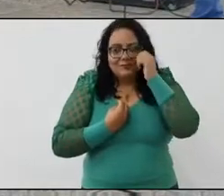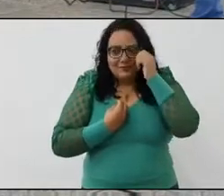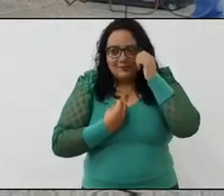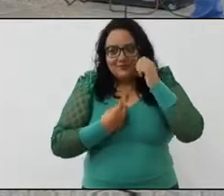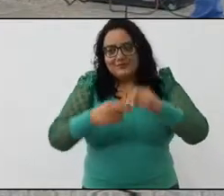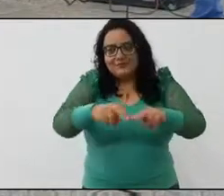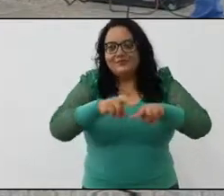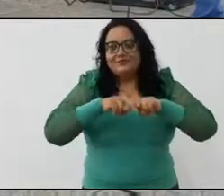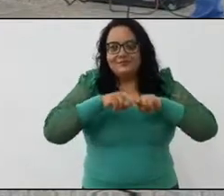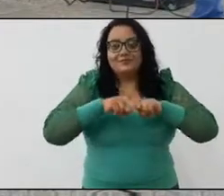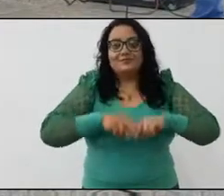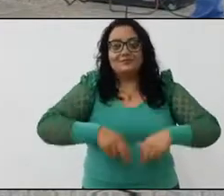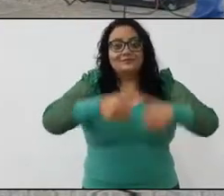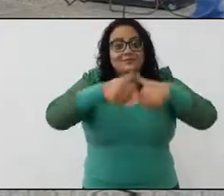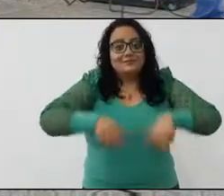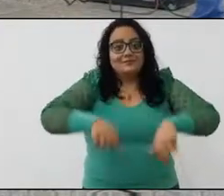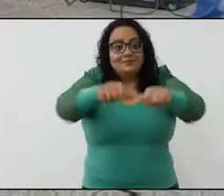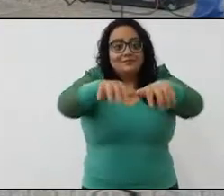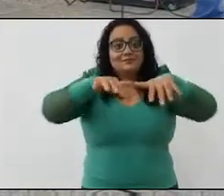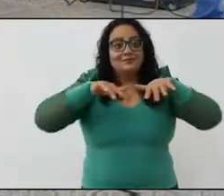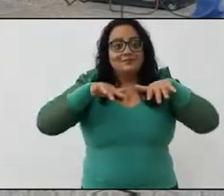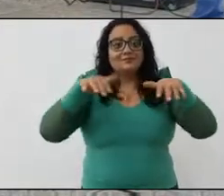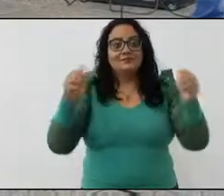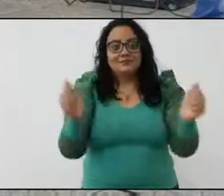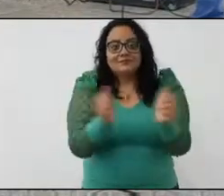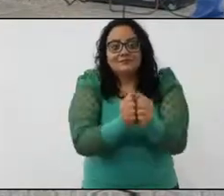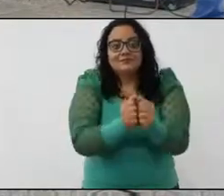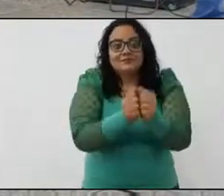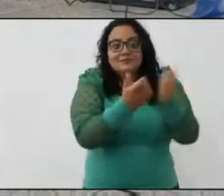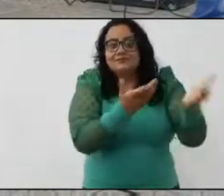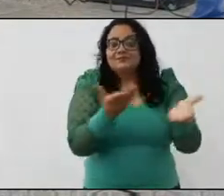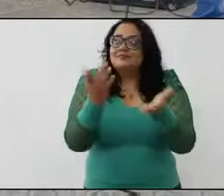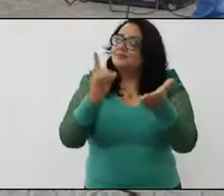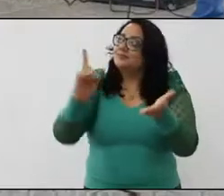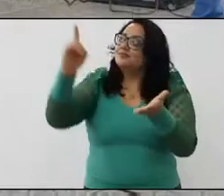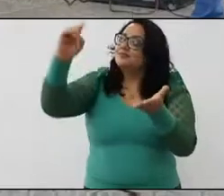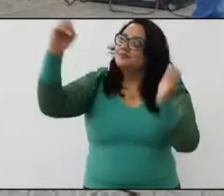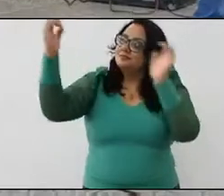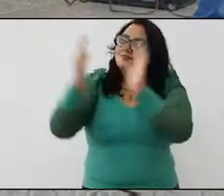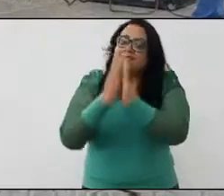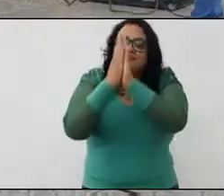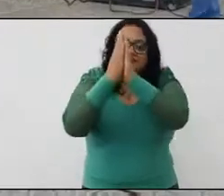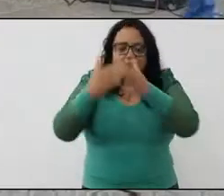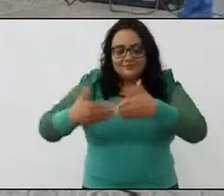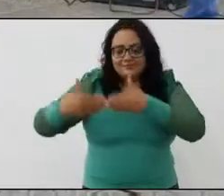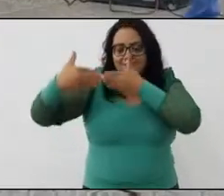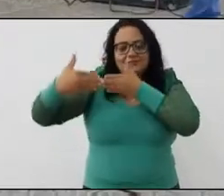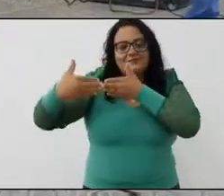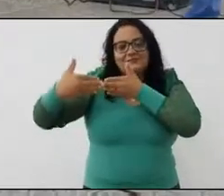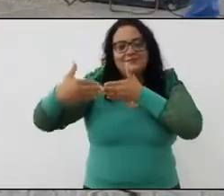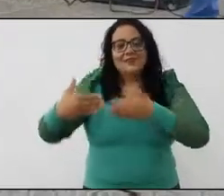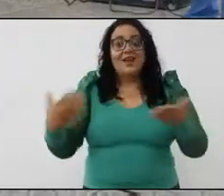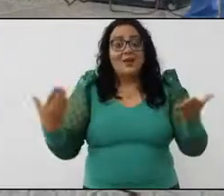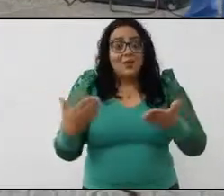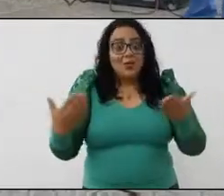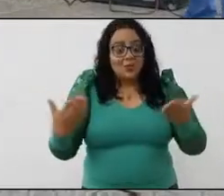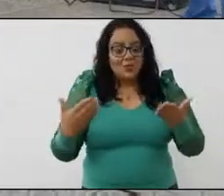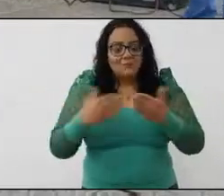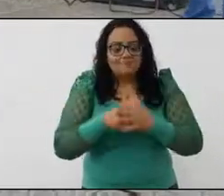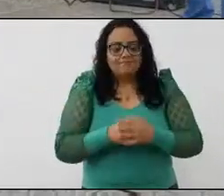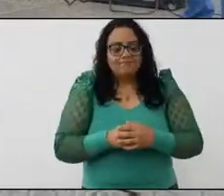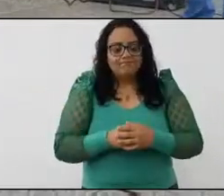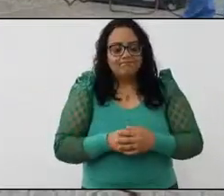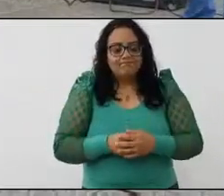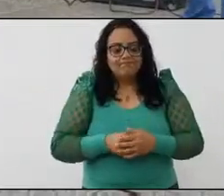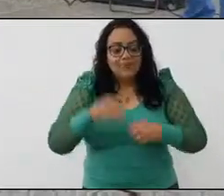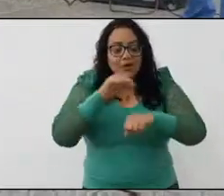por estarmos reunidos na presença do nosso amado Salvador. Então vamos orar e pedirmos ao